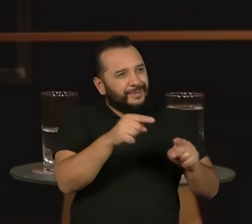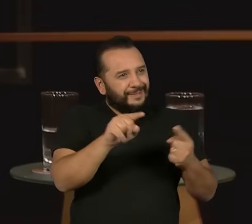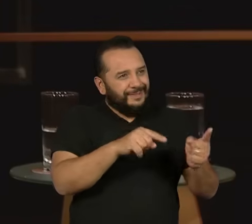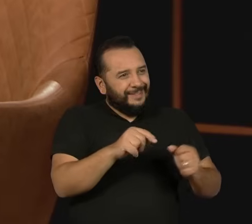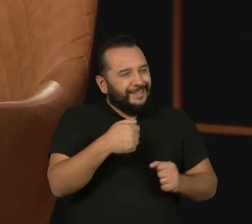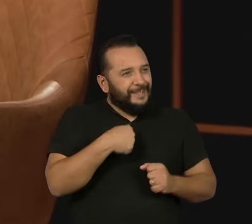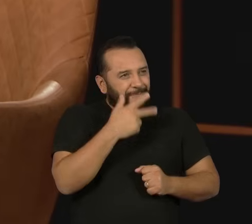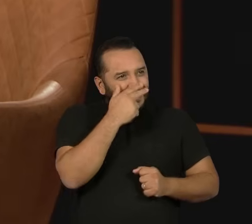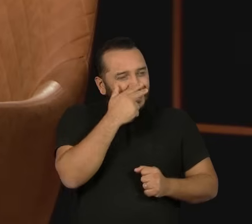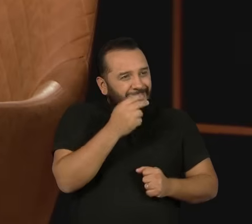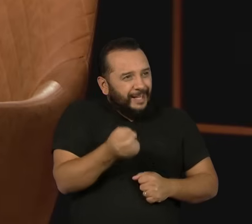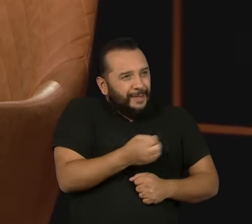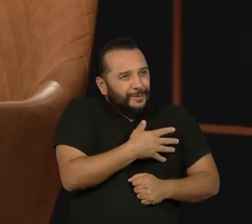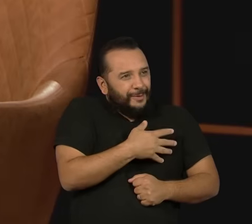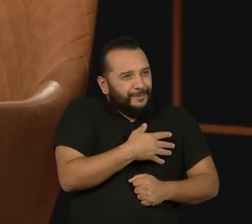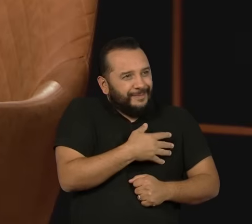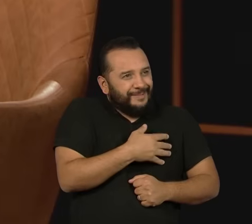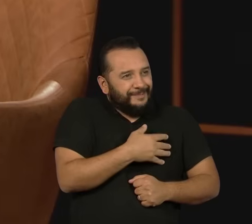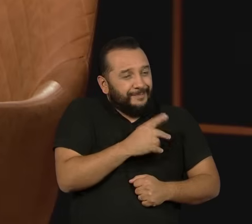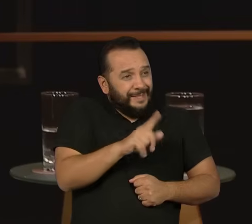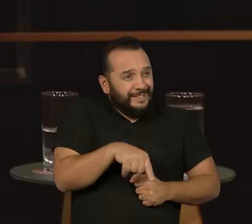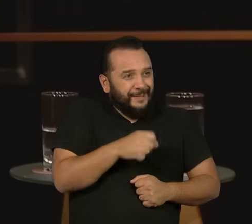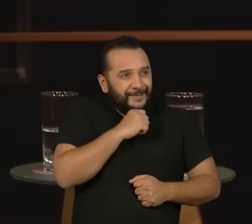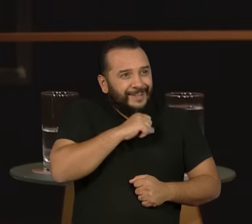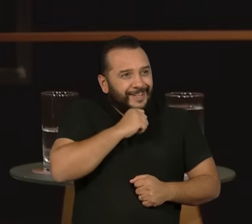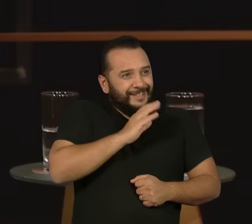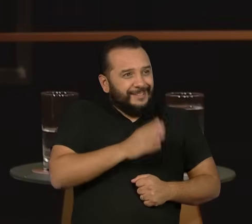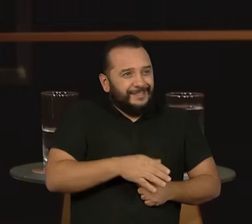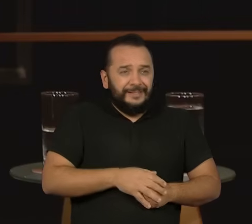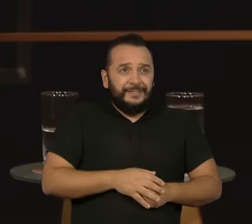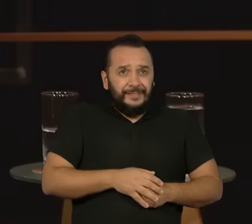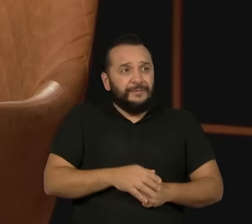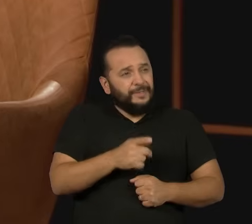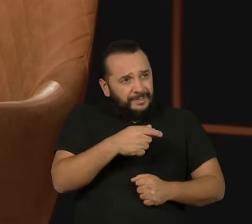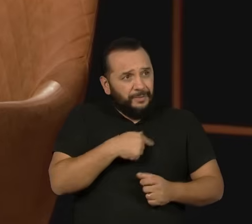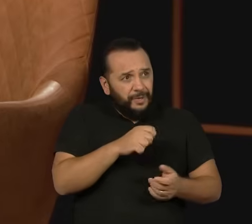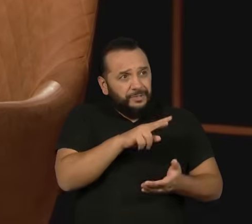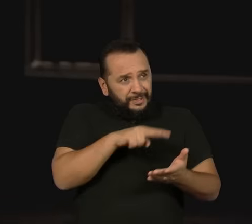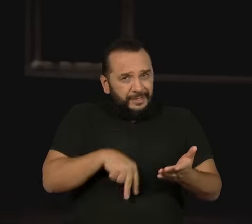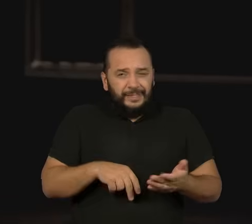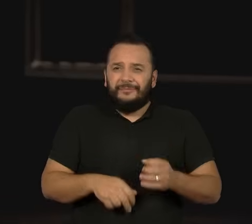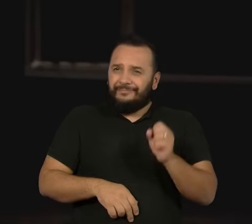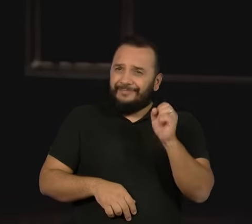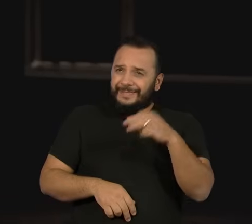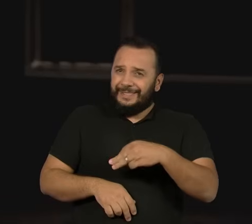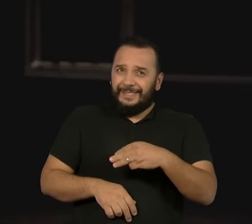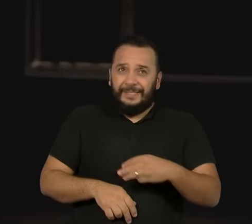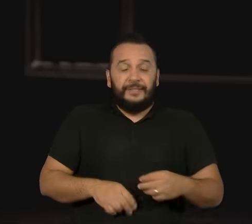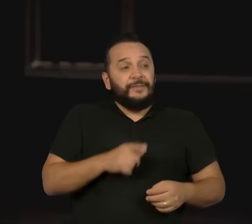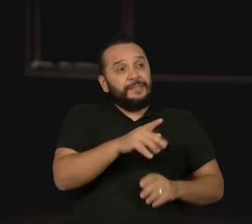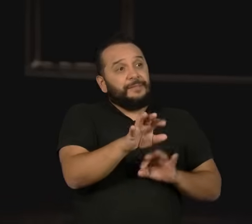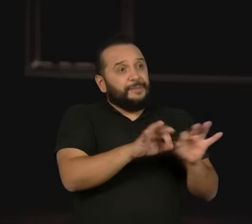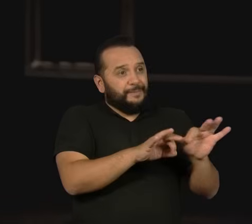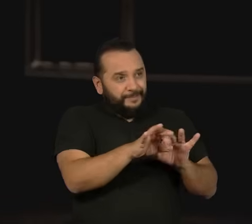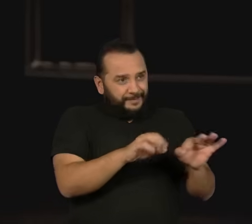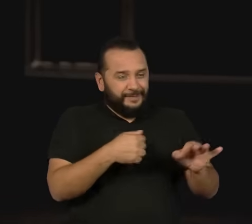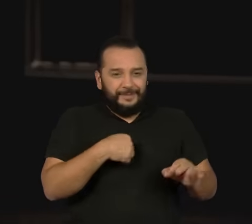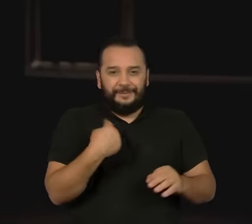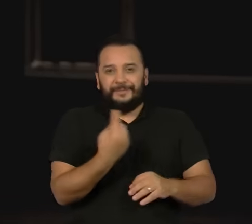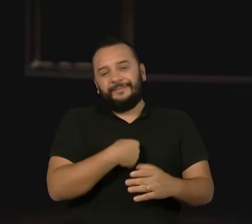anteontem. Impressionante, né? Impressionante. E você era um grande aceitou, compositor. você vai ler para a gente. Claro. Então, enquanto você se prepara, a gente vai